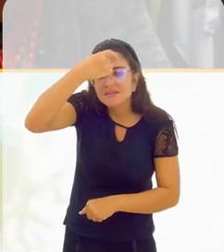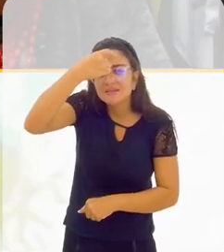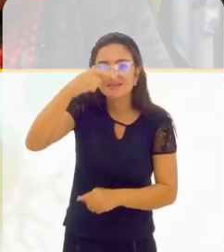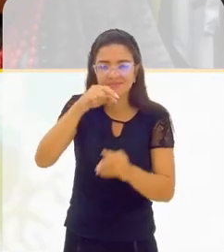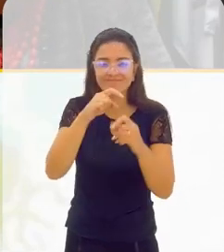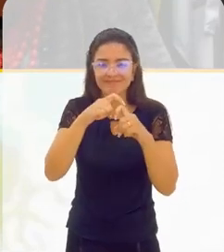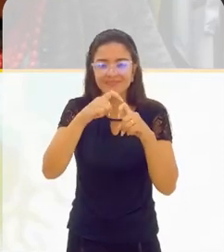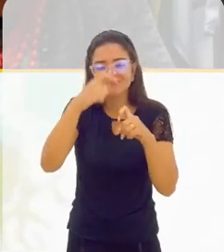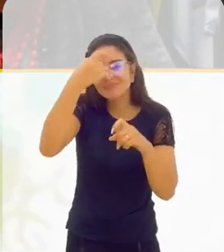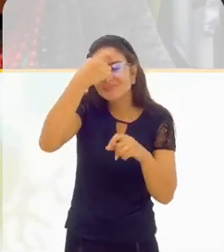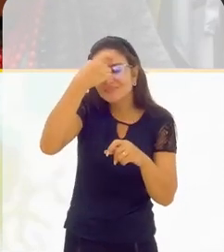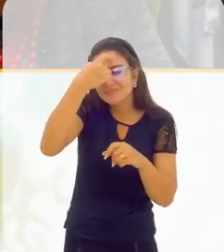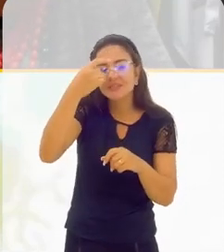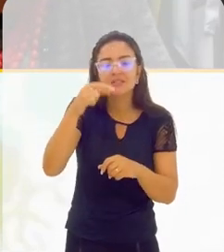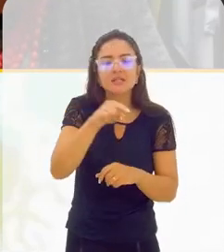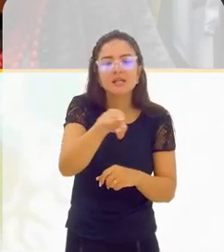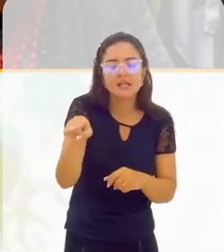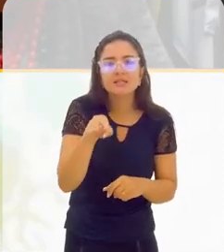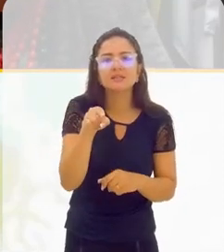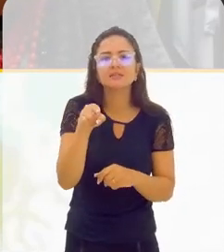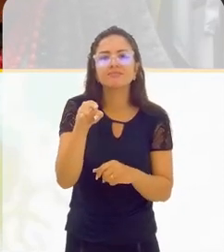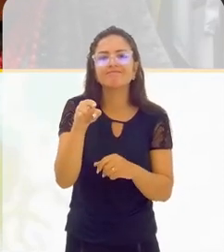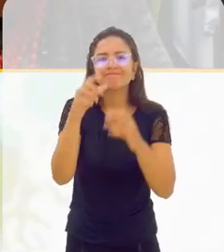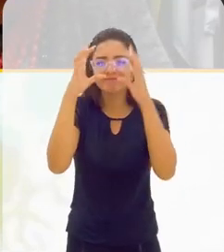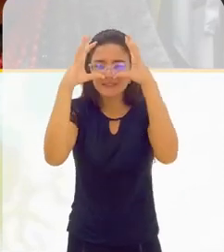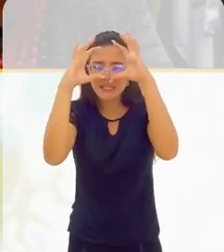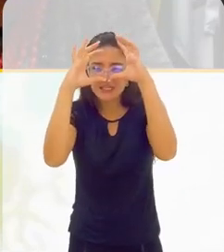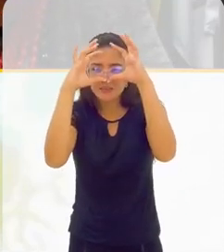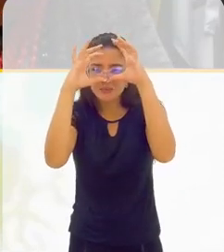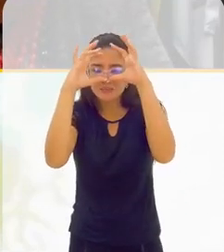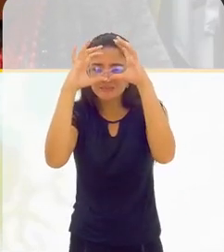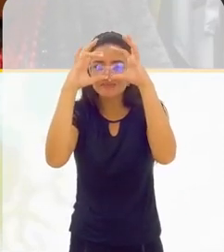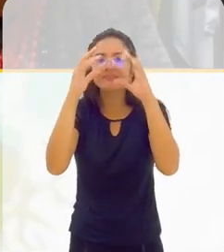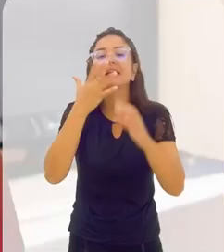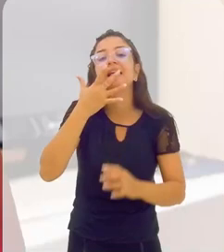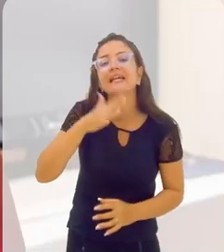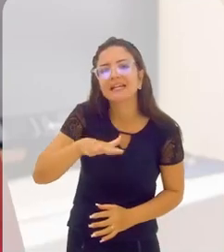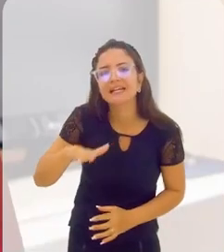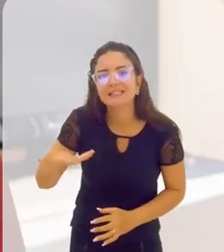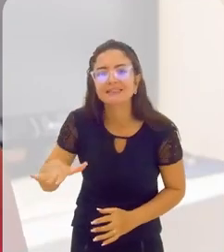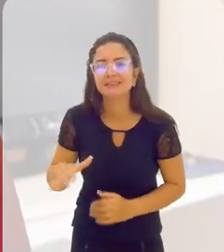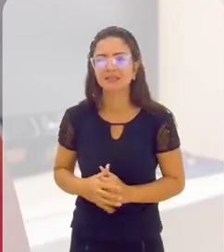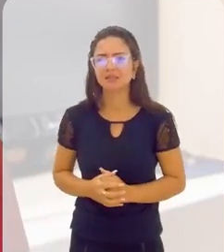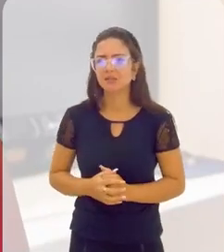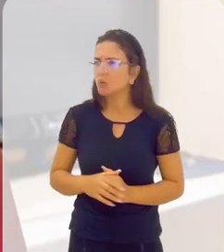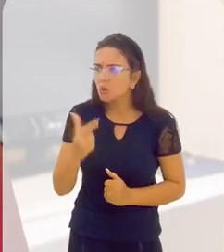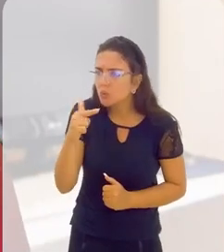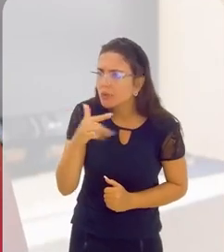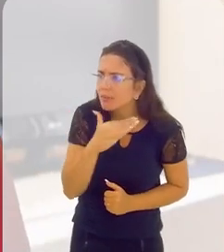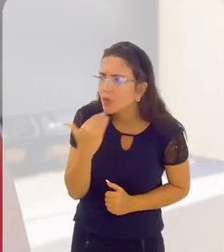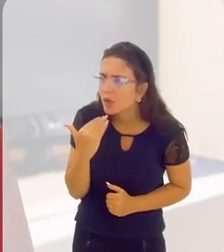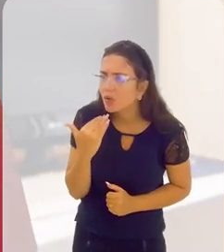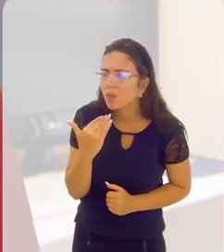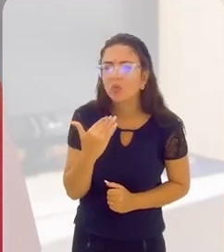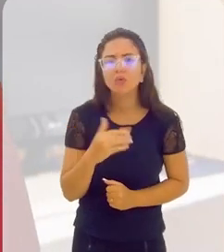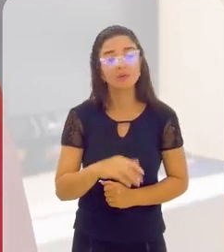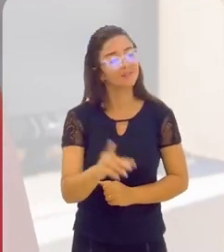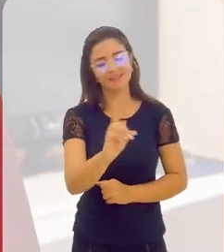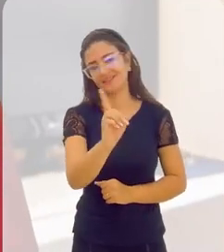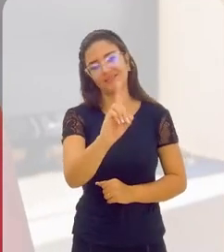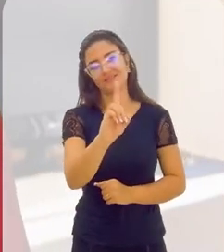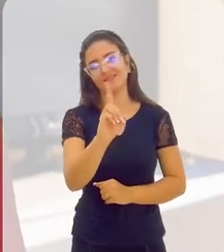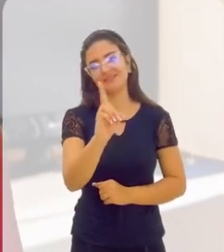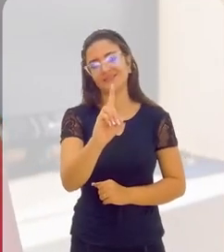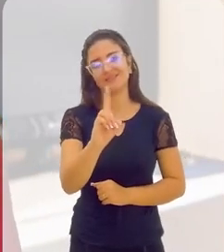infantil Então não é uma especialidade em que a gente tem óbitos eu não não eu sabia da sua especialidade